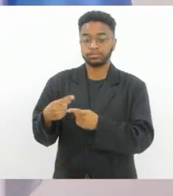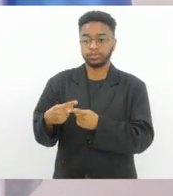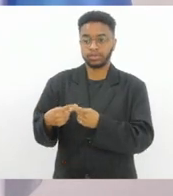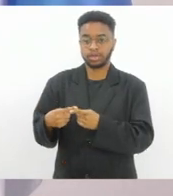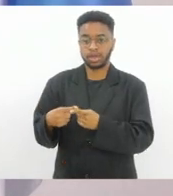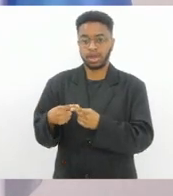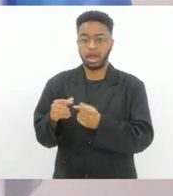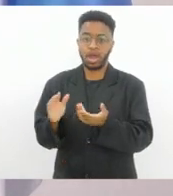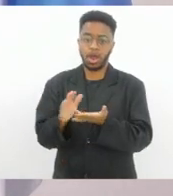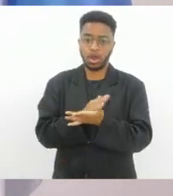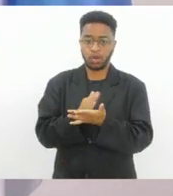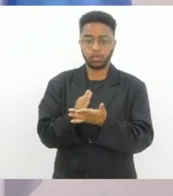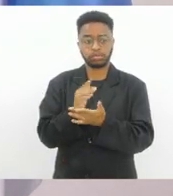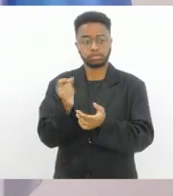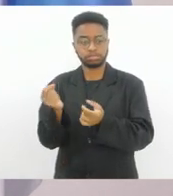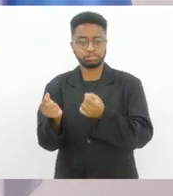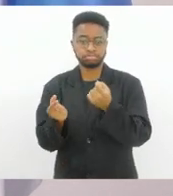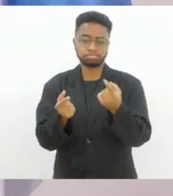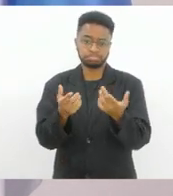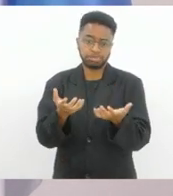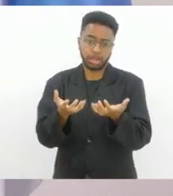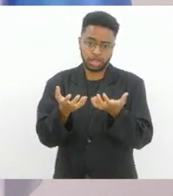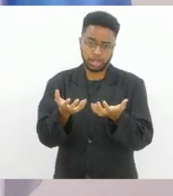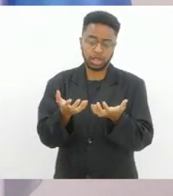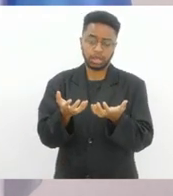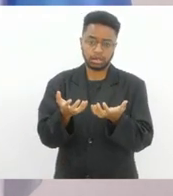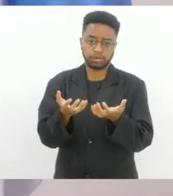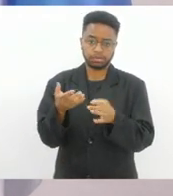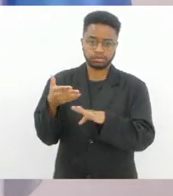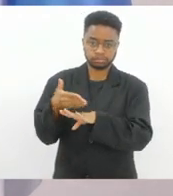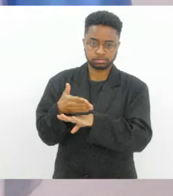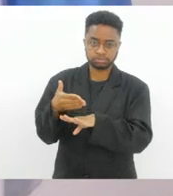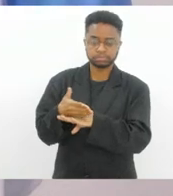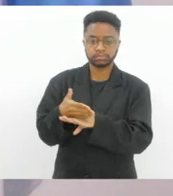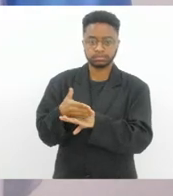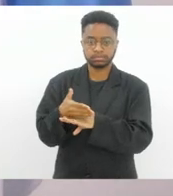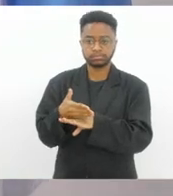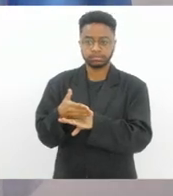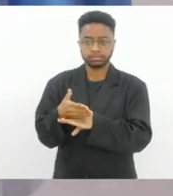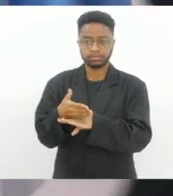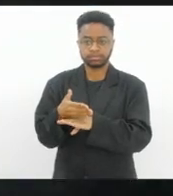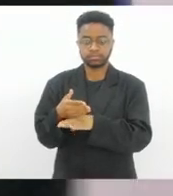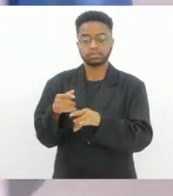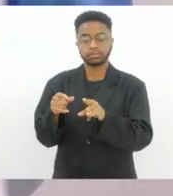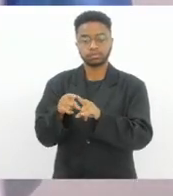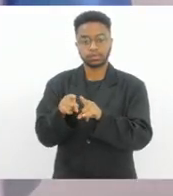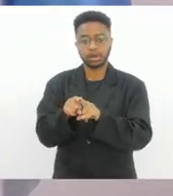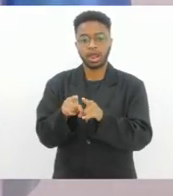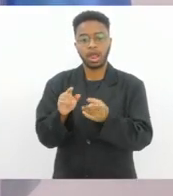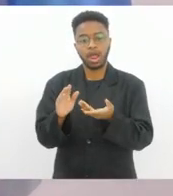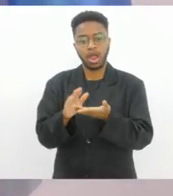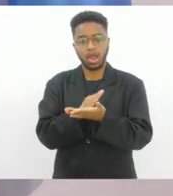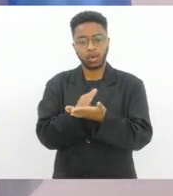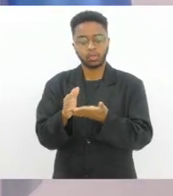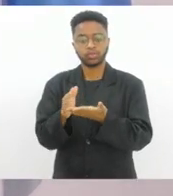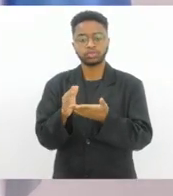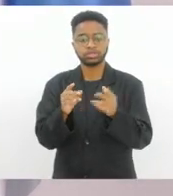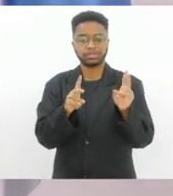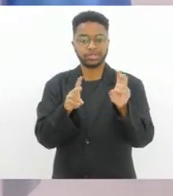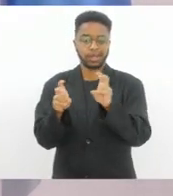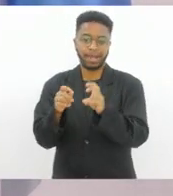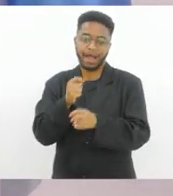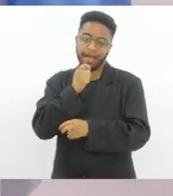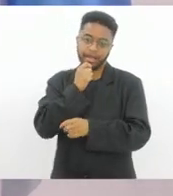ou outra vítima quisesse participar da audiência, como alguns desses casos ainda estão